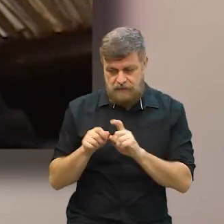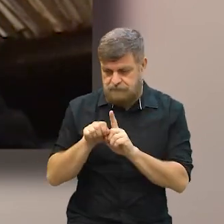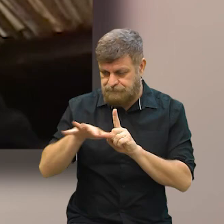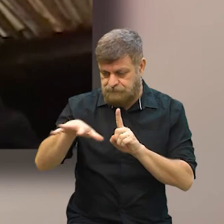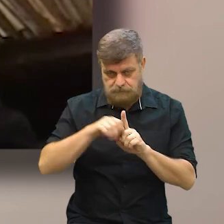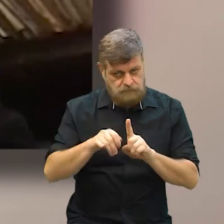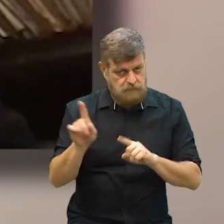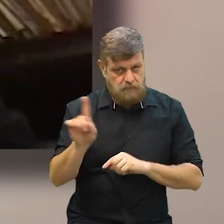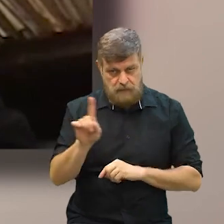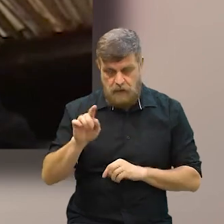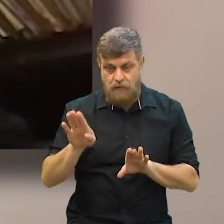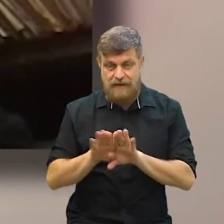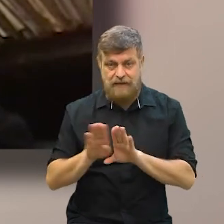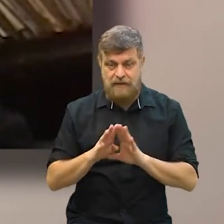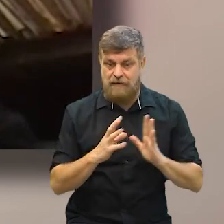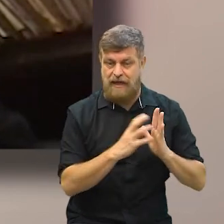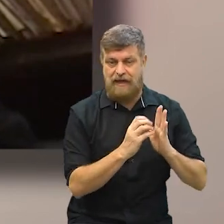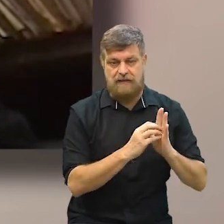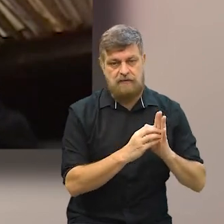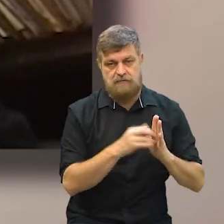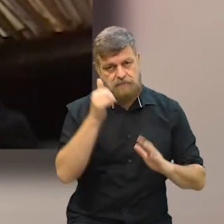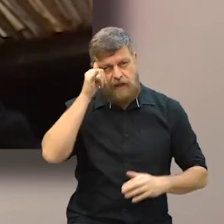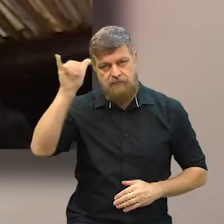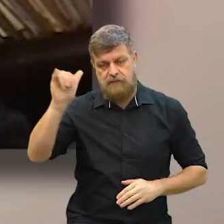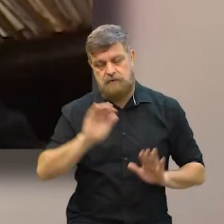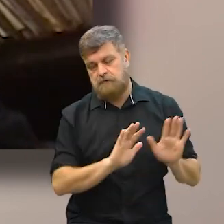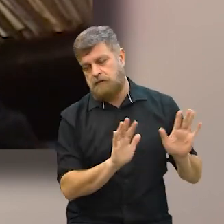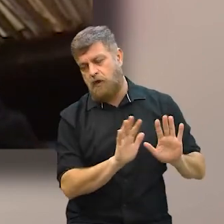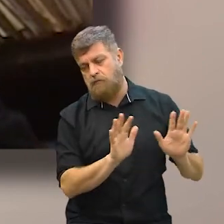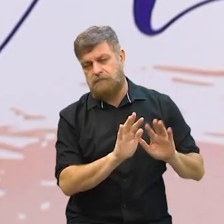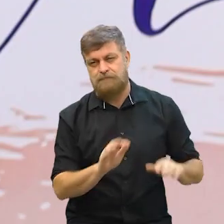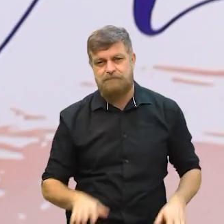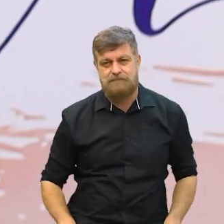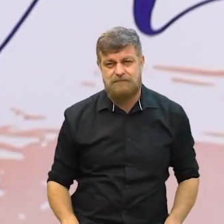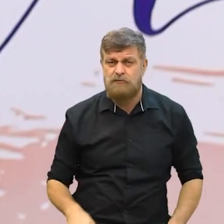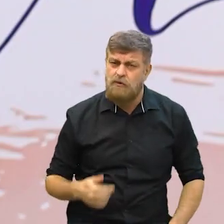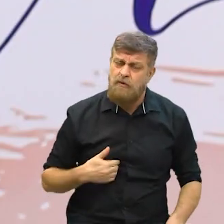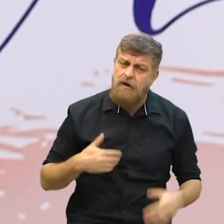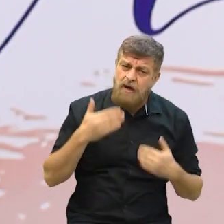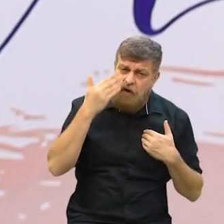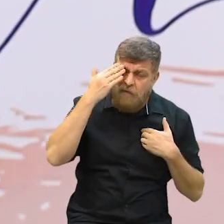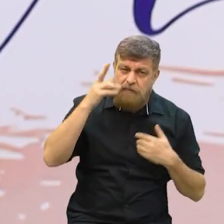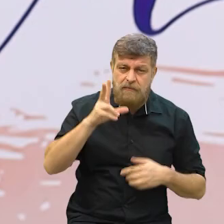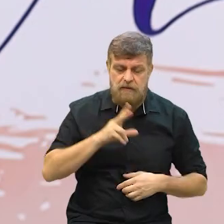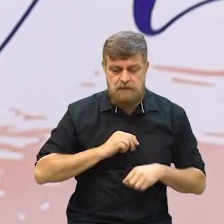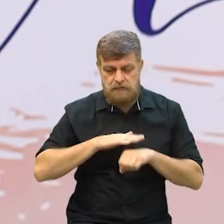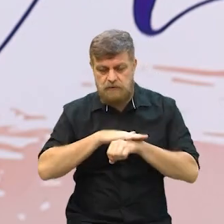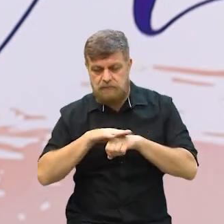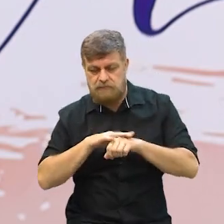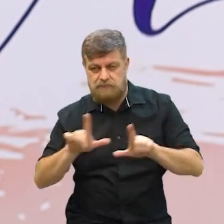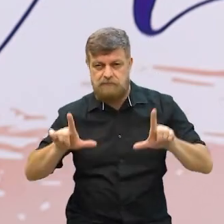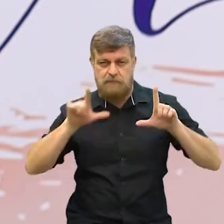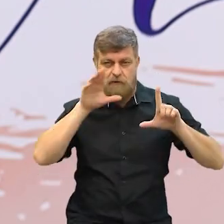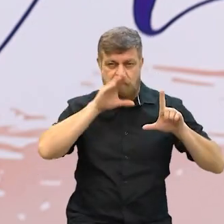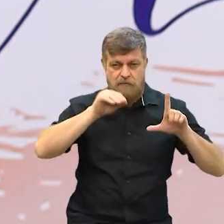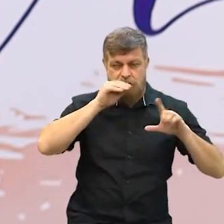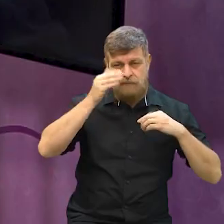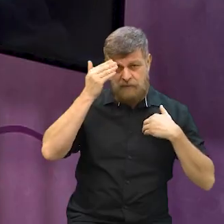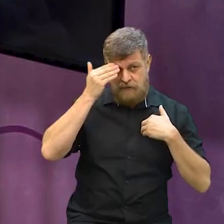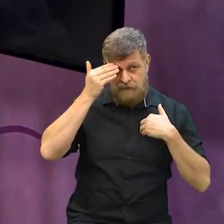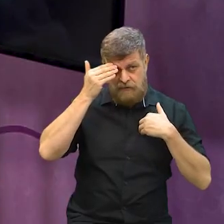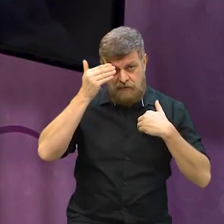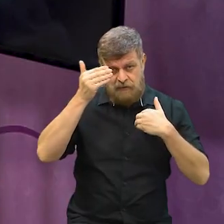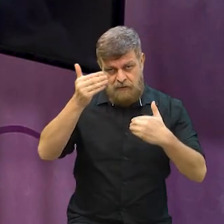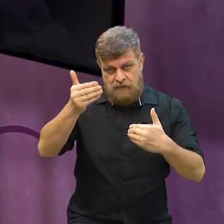contida na transmissão e no desenvolvimento da AIDS, que não vai haver. Doutor, muito obrigada, viu, por falar com a gente aqui no Saúde é